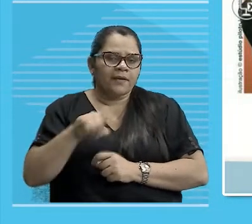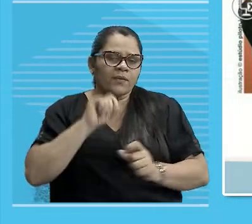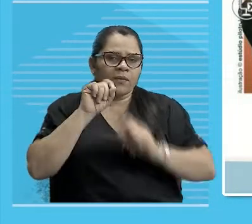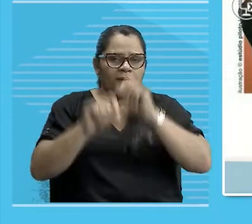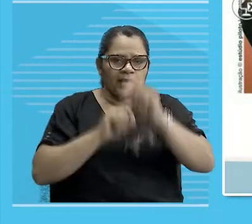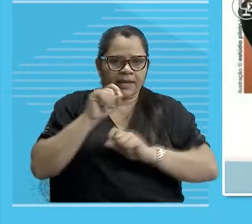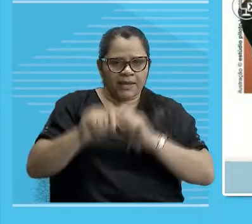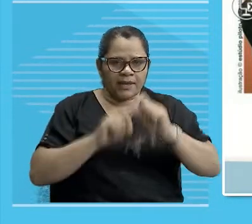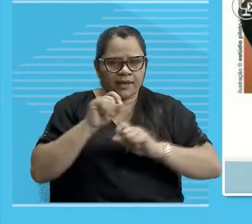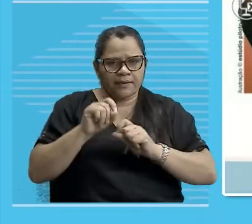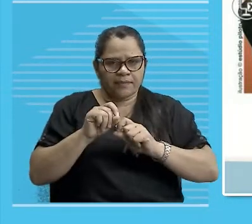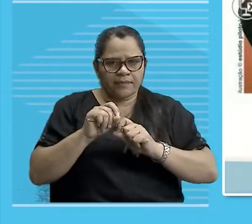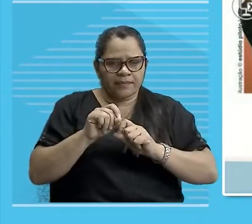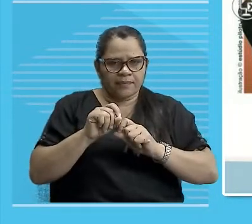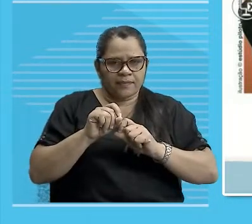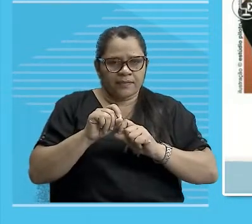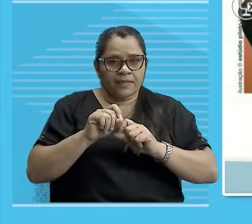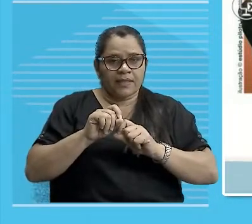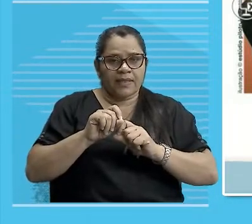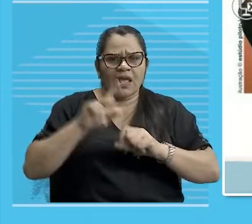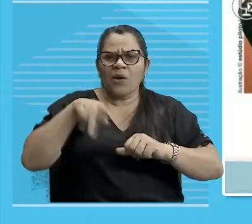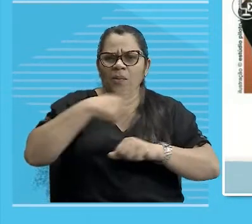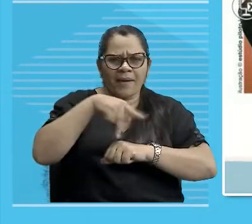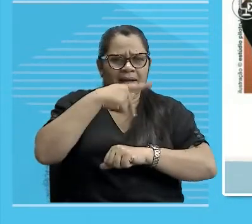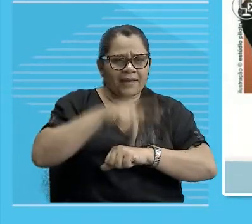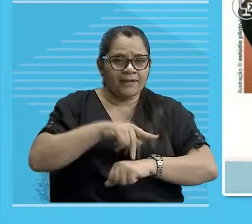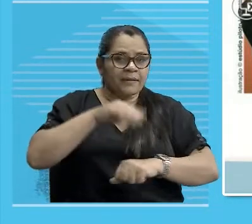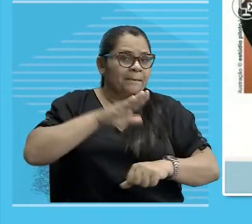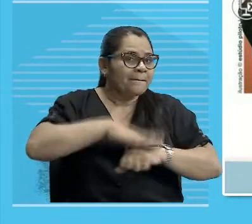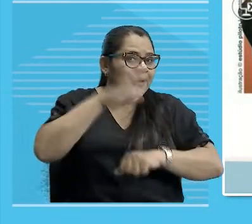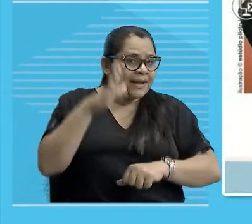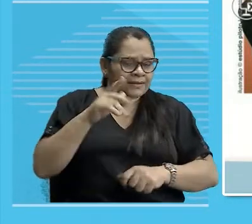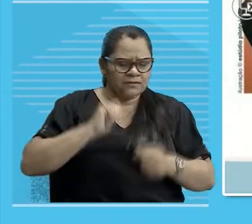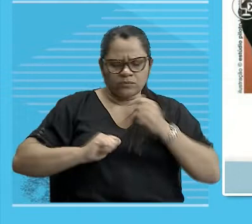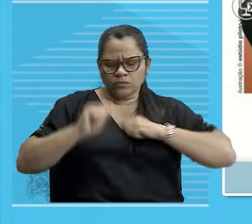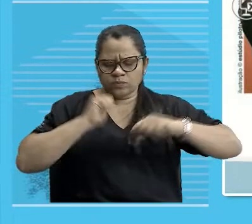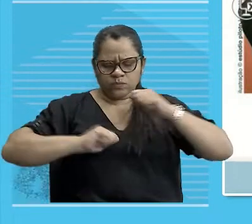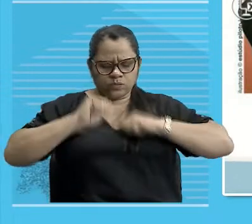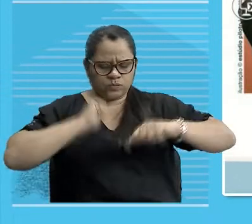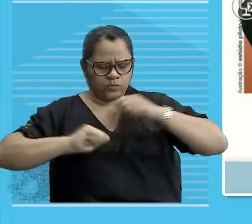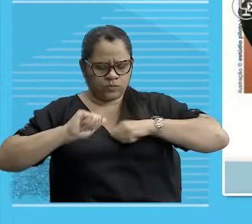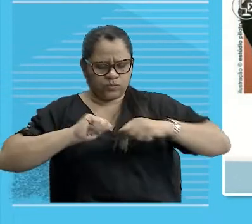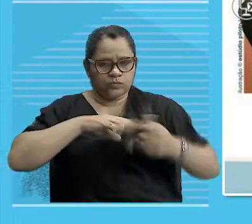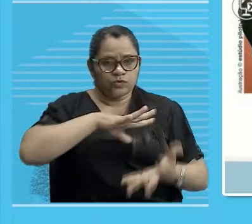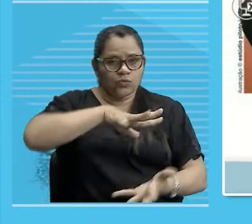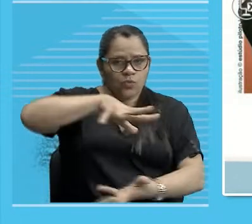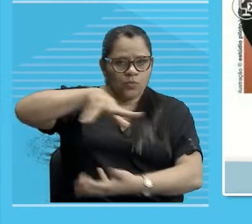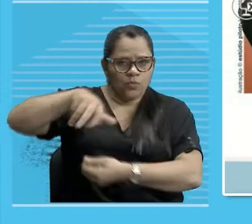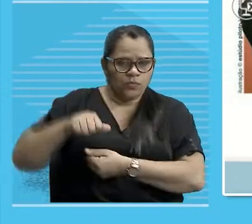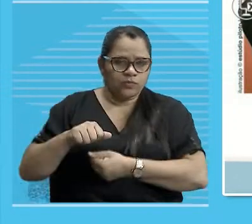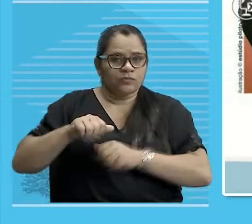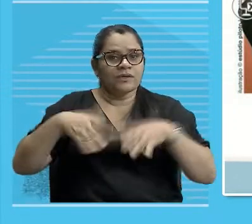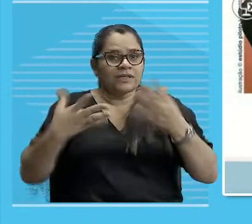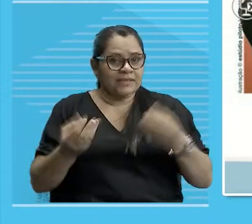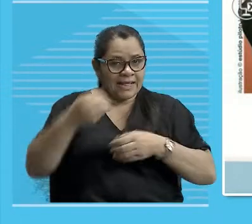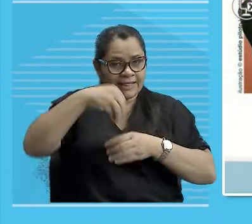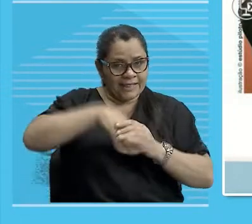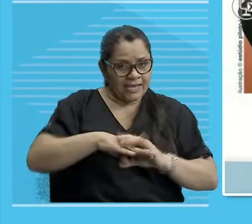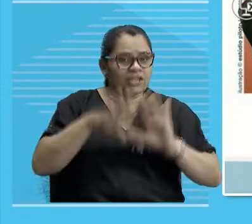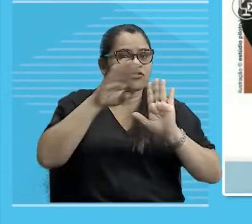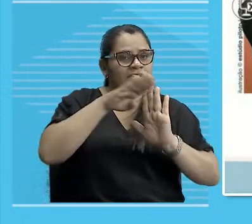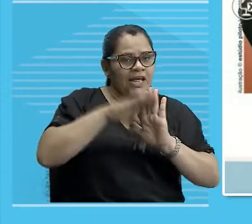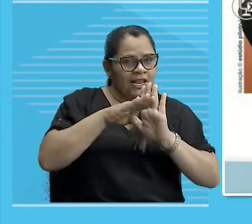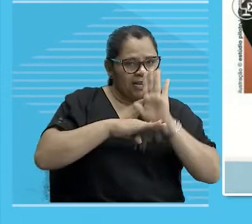eu acho que se eu não estou enganado, parece que o país mais ansioso do mundo. E está na lista, se